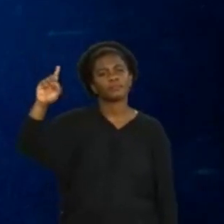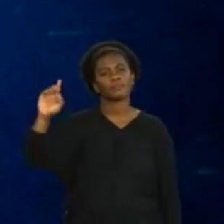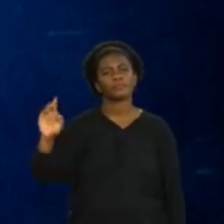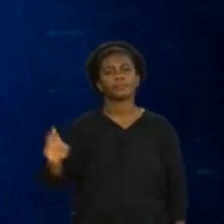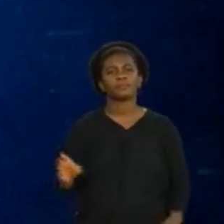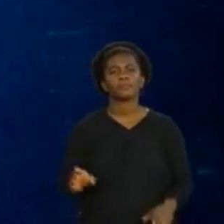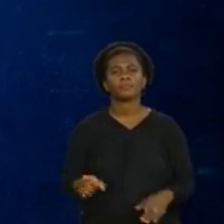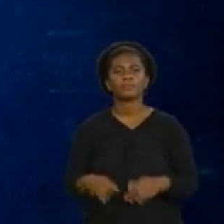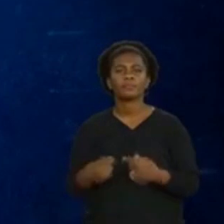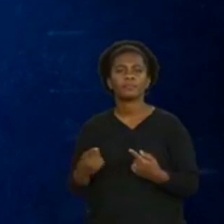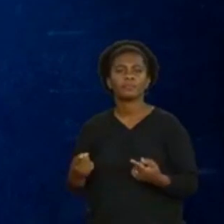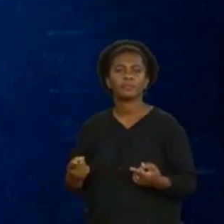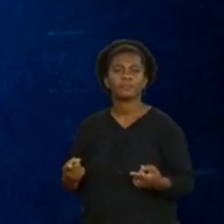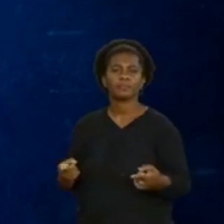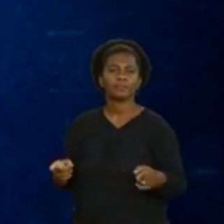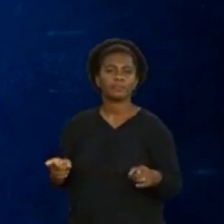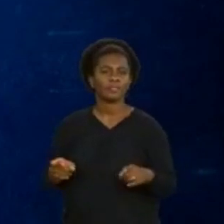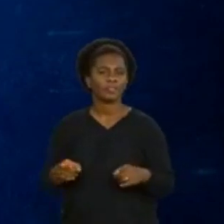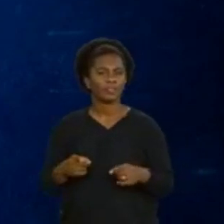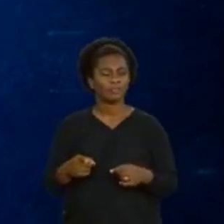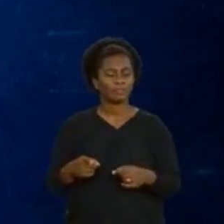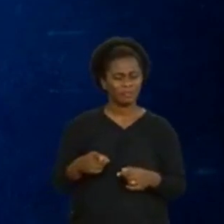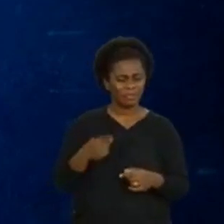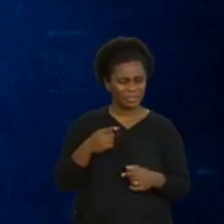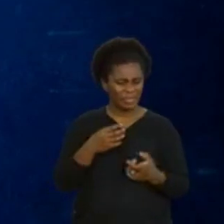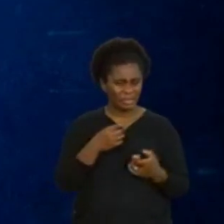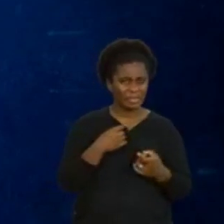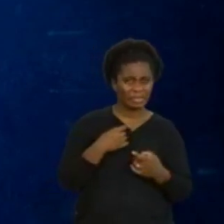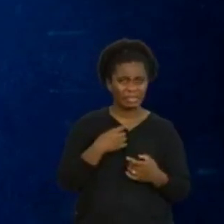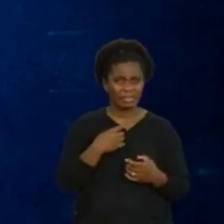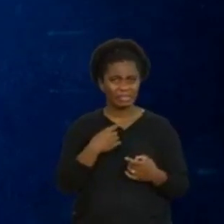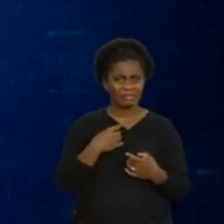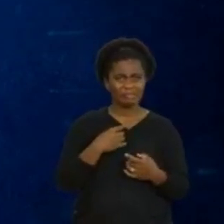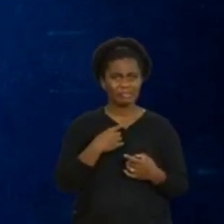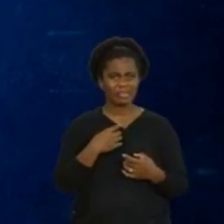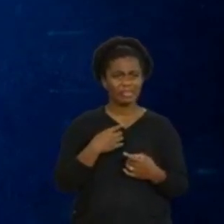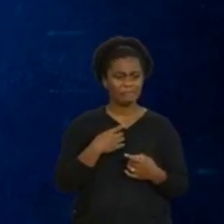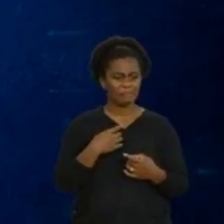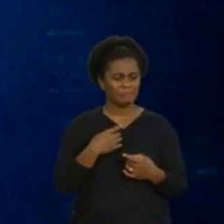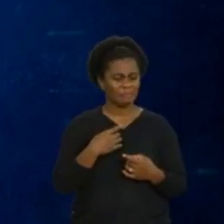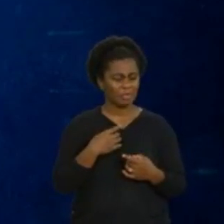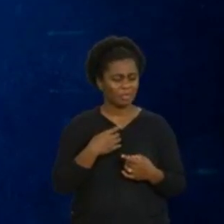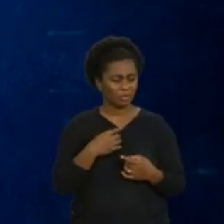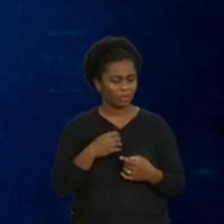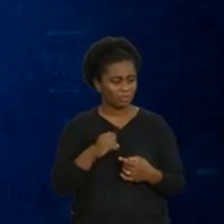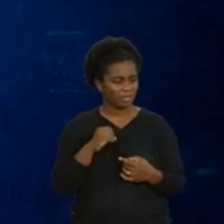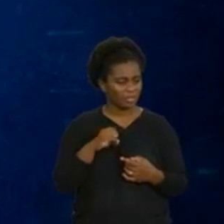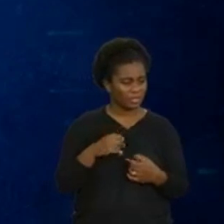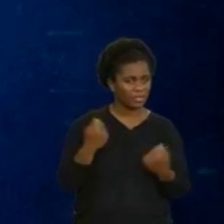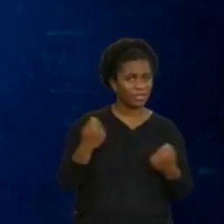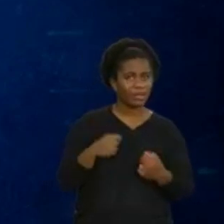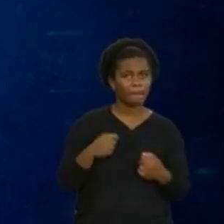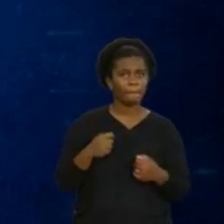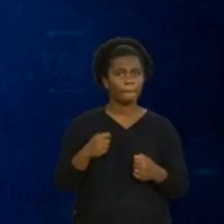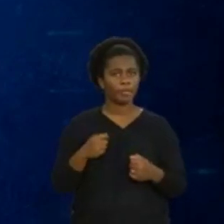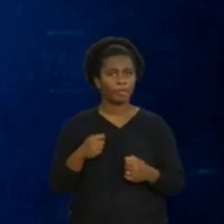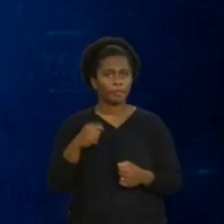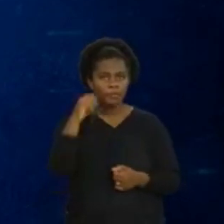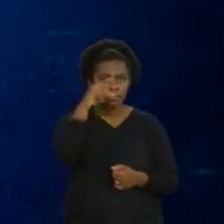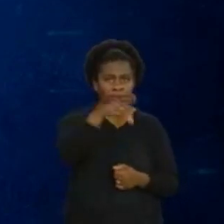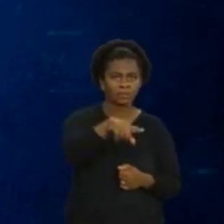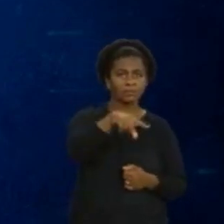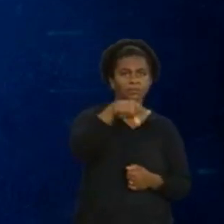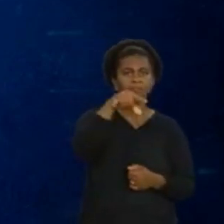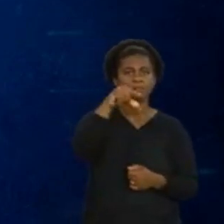enfim, não temas quando enfim tiveres que tomar decisão. Tiveres que